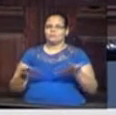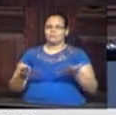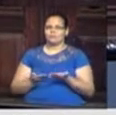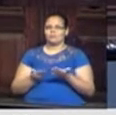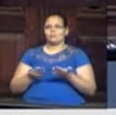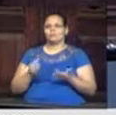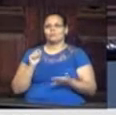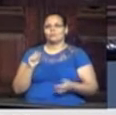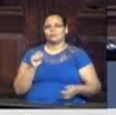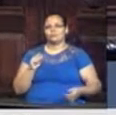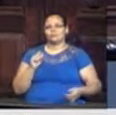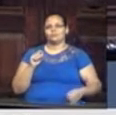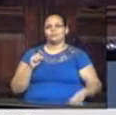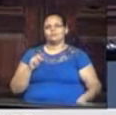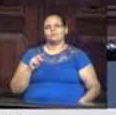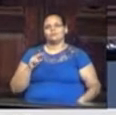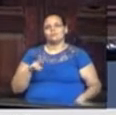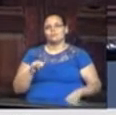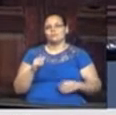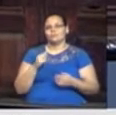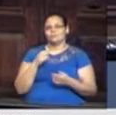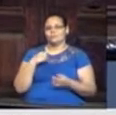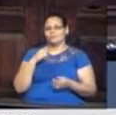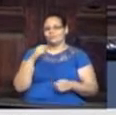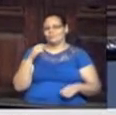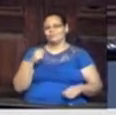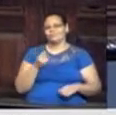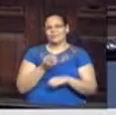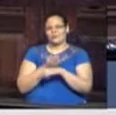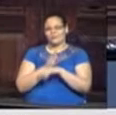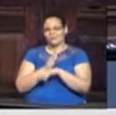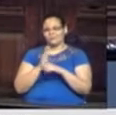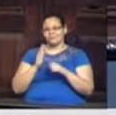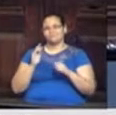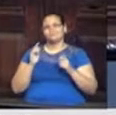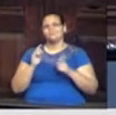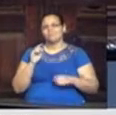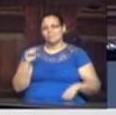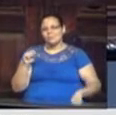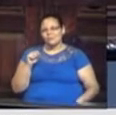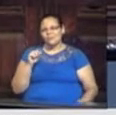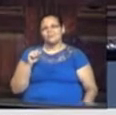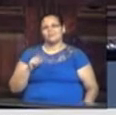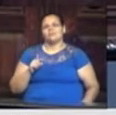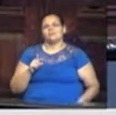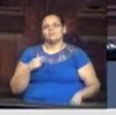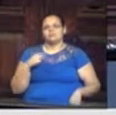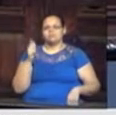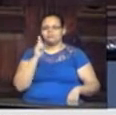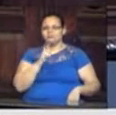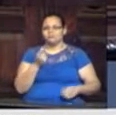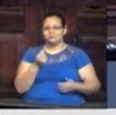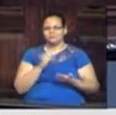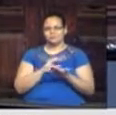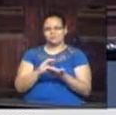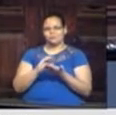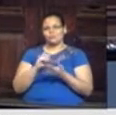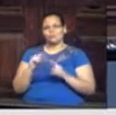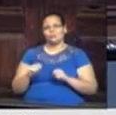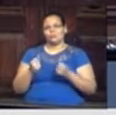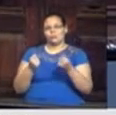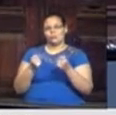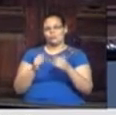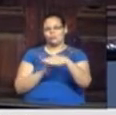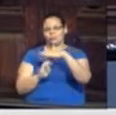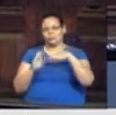para cobrir a farra fiscal dos controladores da nossa SEDAI. Isso nós não